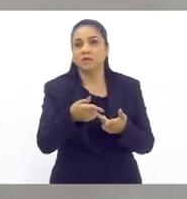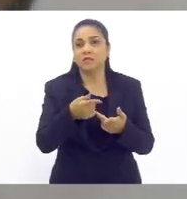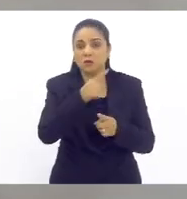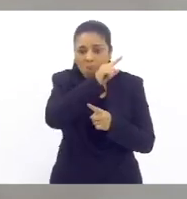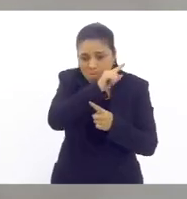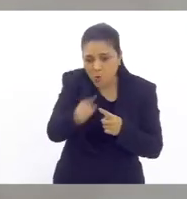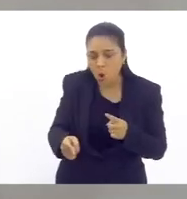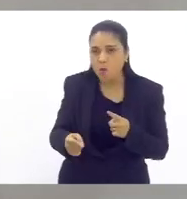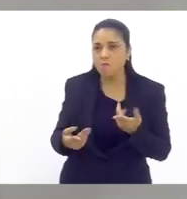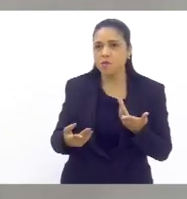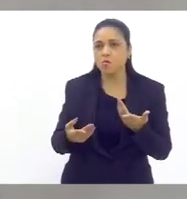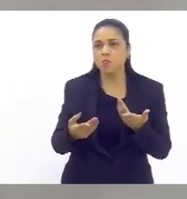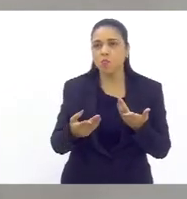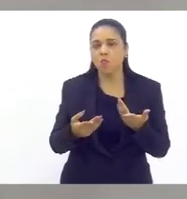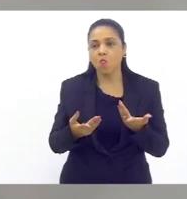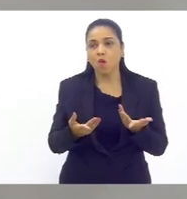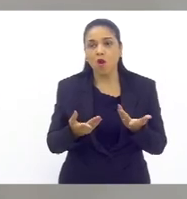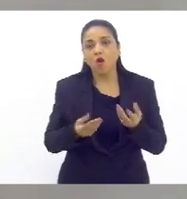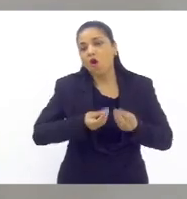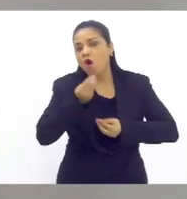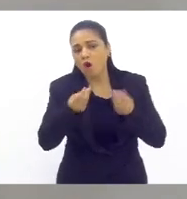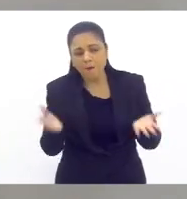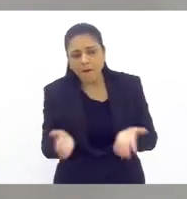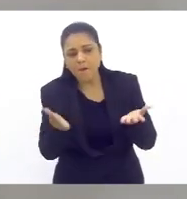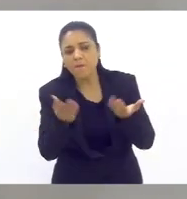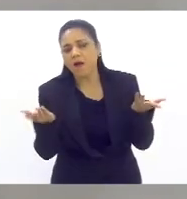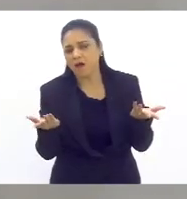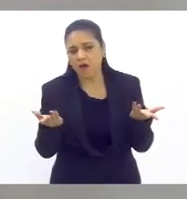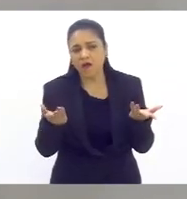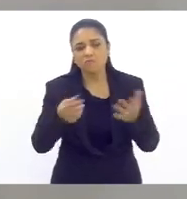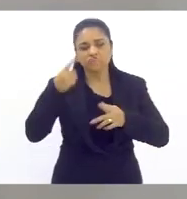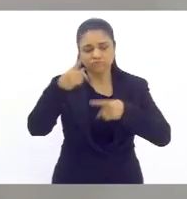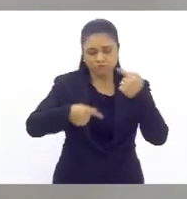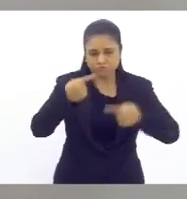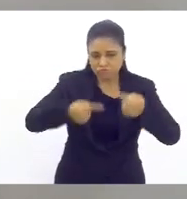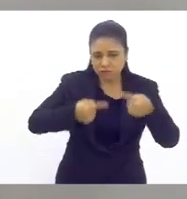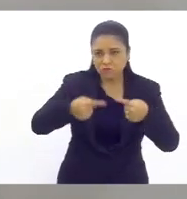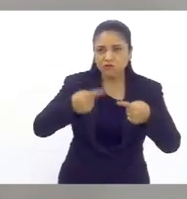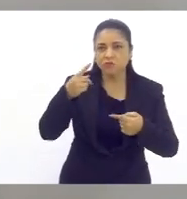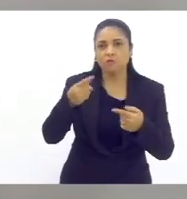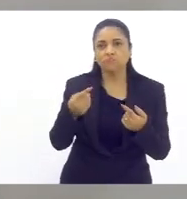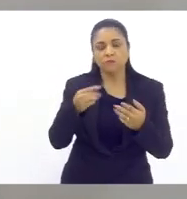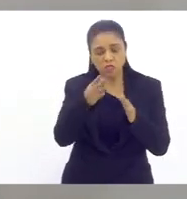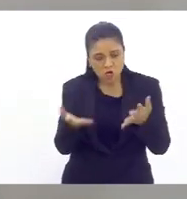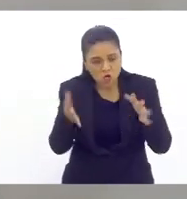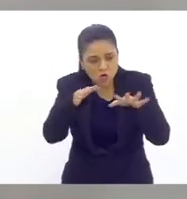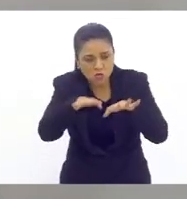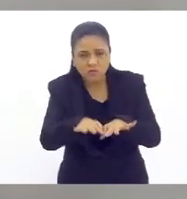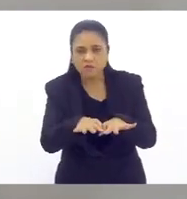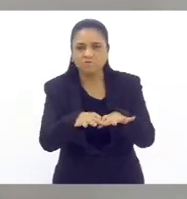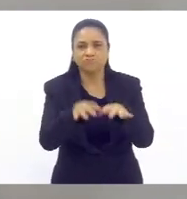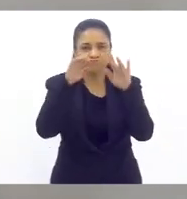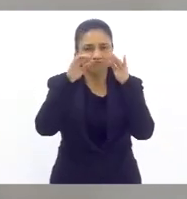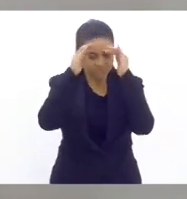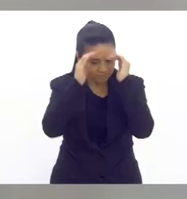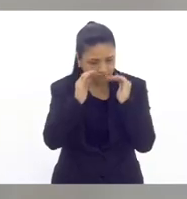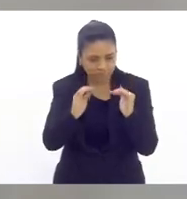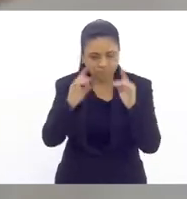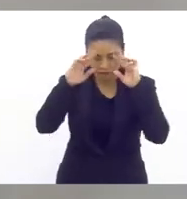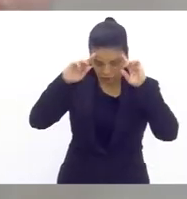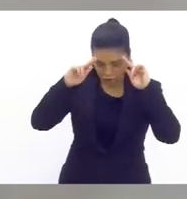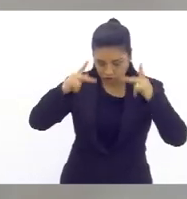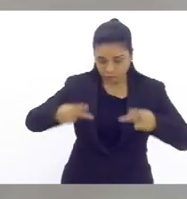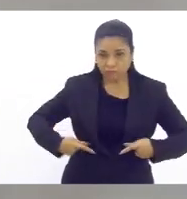aliás que motivou essa proibição e a gente precisa trabalhar uma política de drogas inclusive respeitadora Direitos Humanos feminista